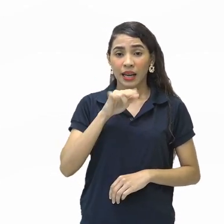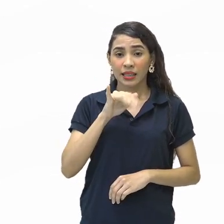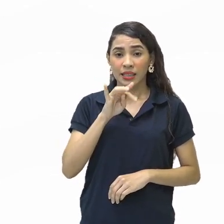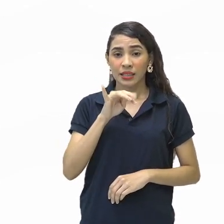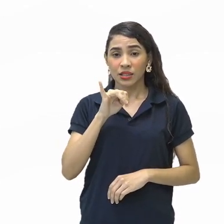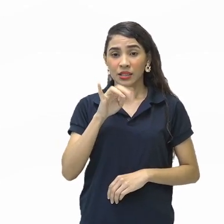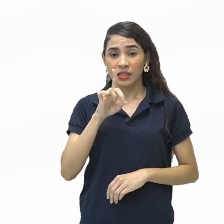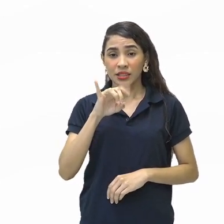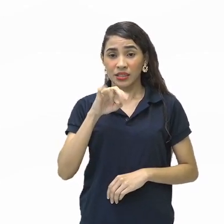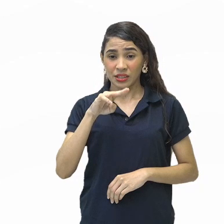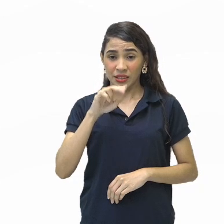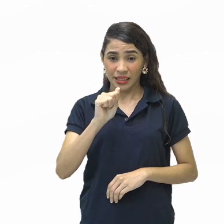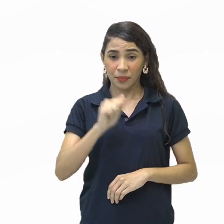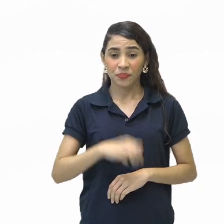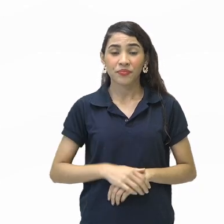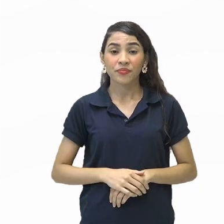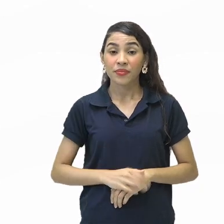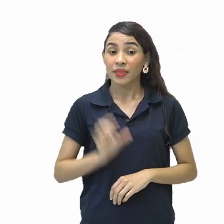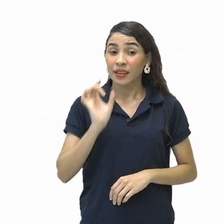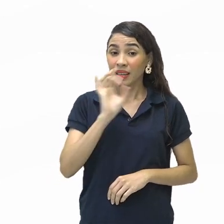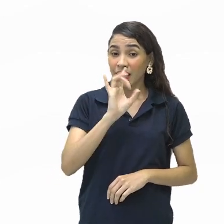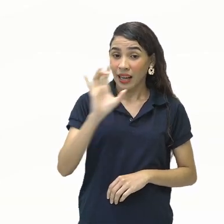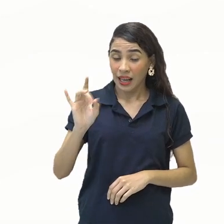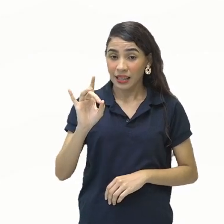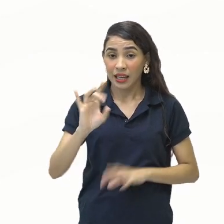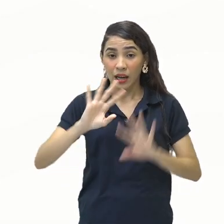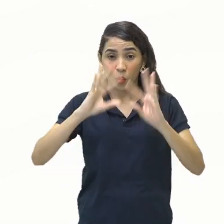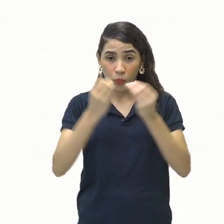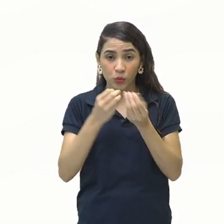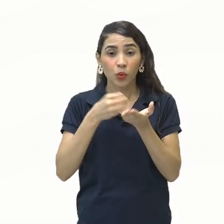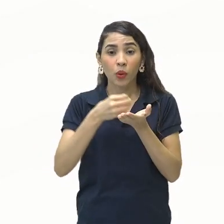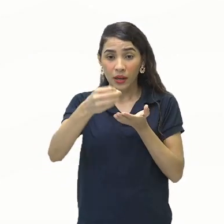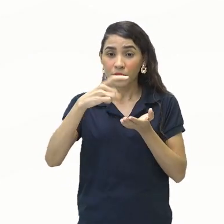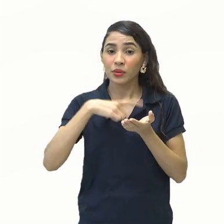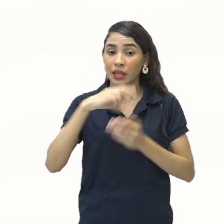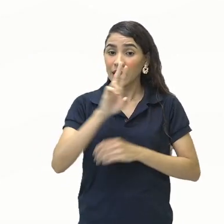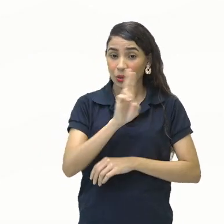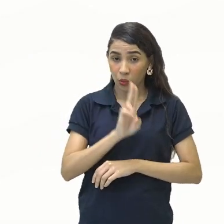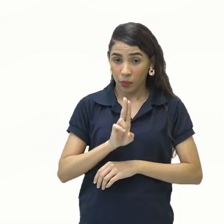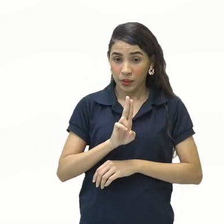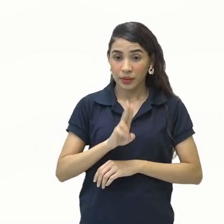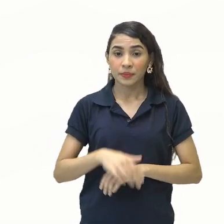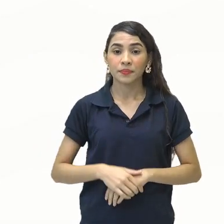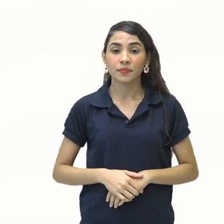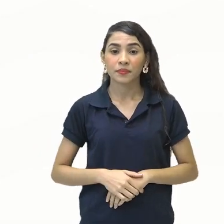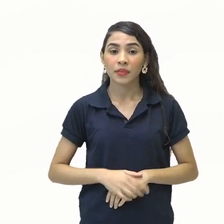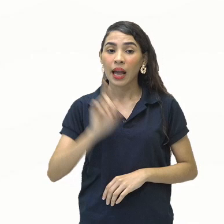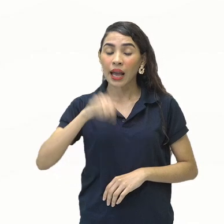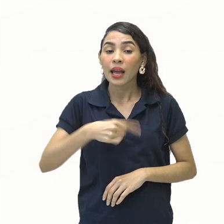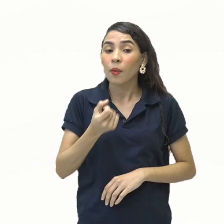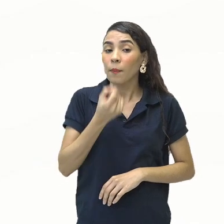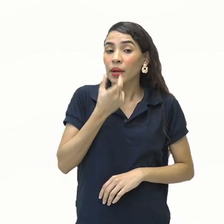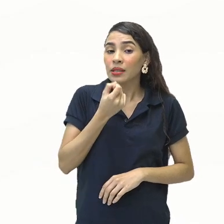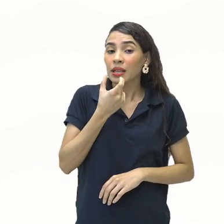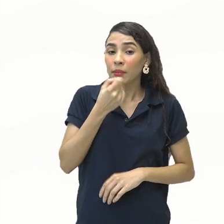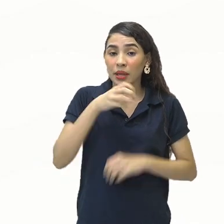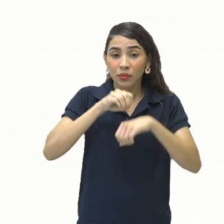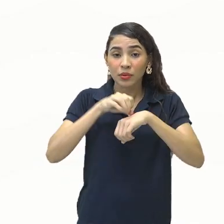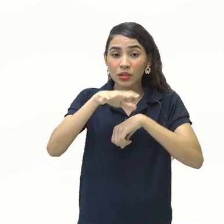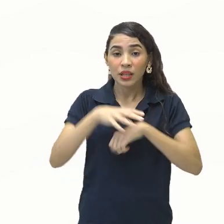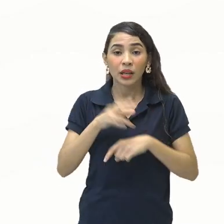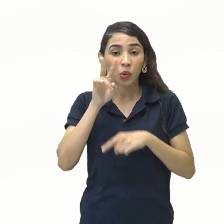ranitidina. Olha aí, cada composto orgânico tem um nome, tá? É um medicamento indicado